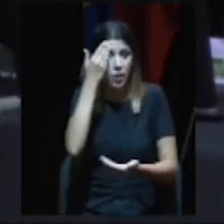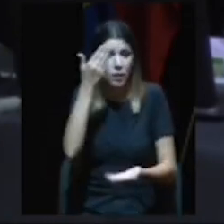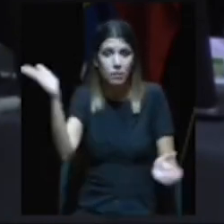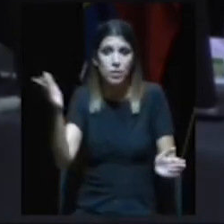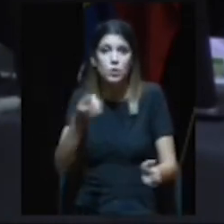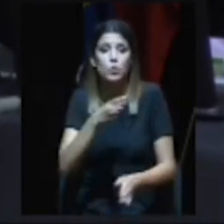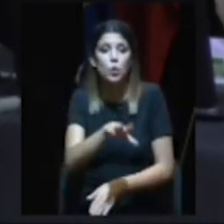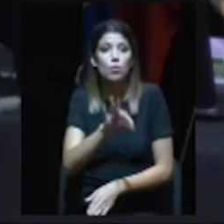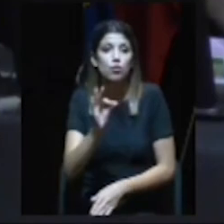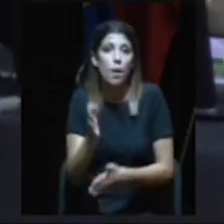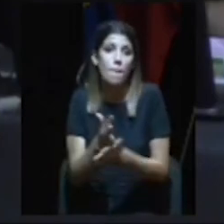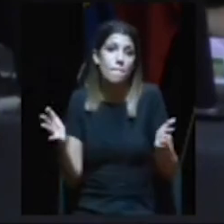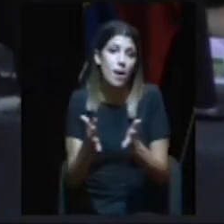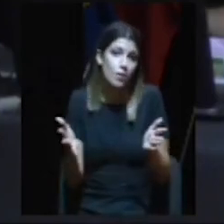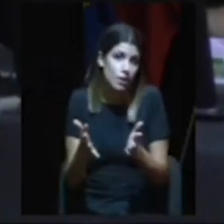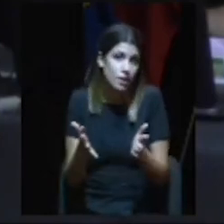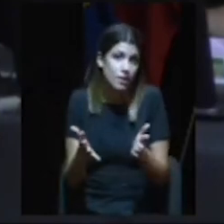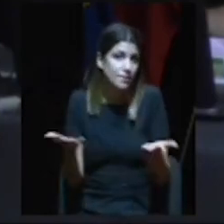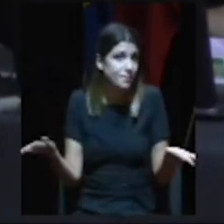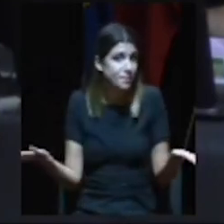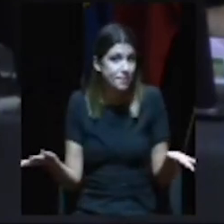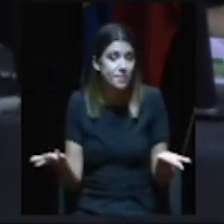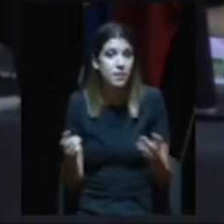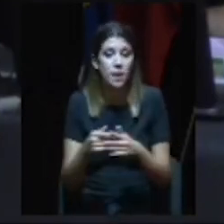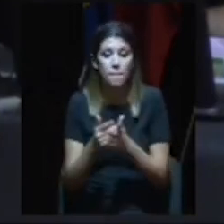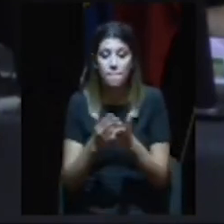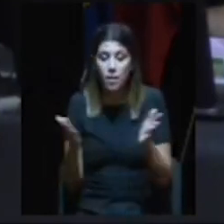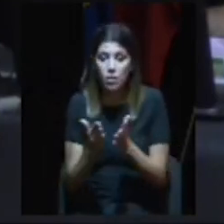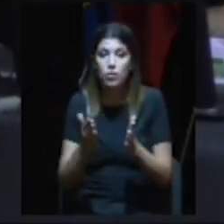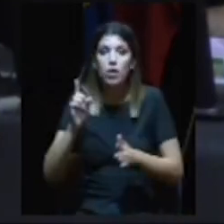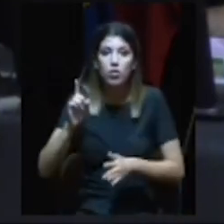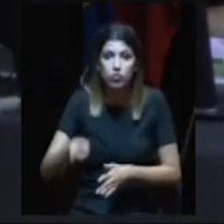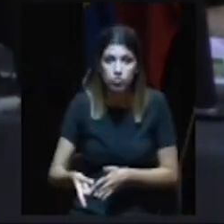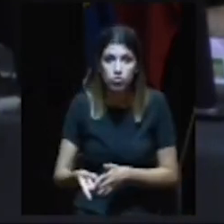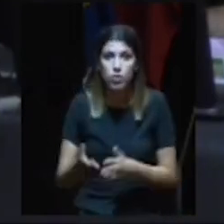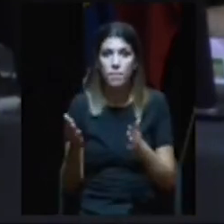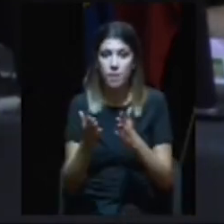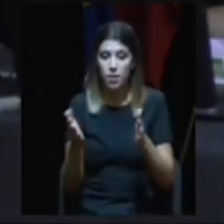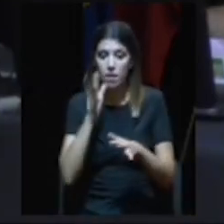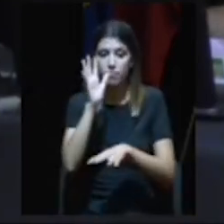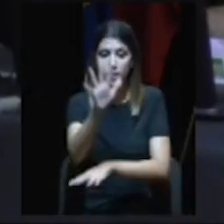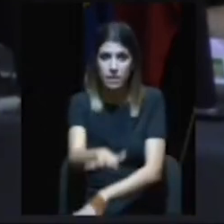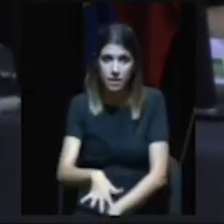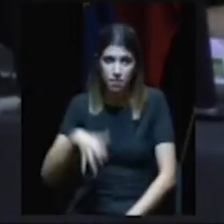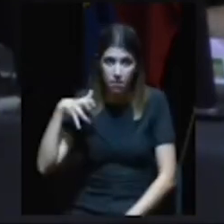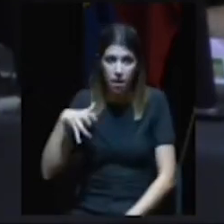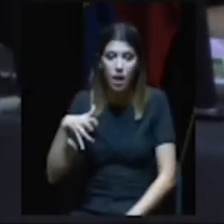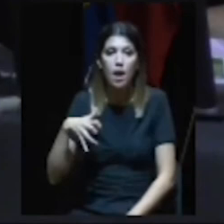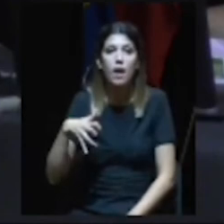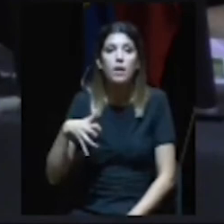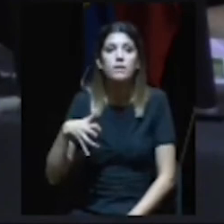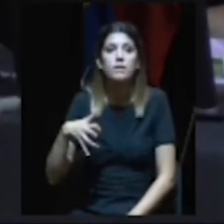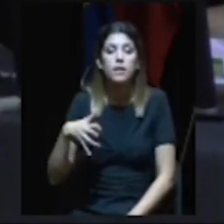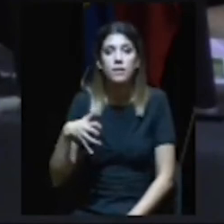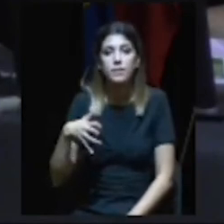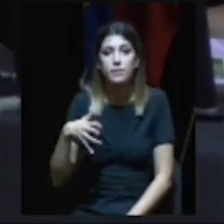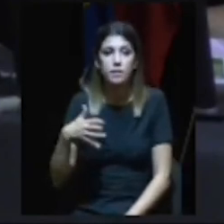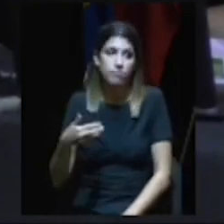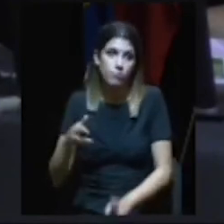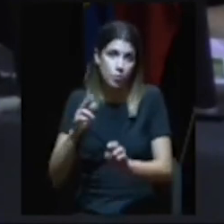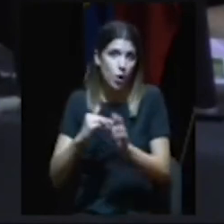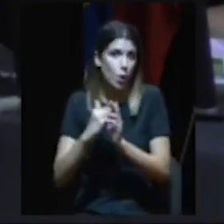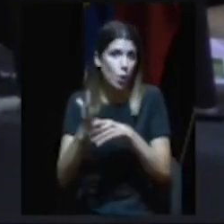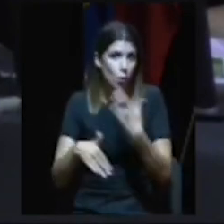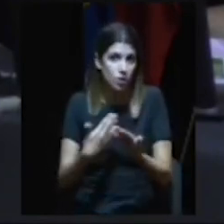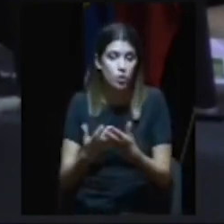escolhas fazem-se por maioria, e a verdade é que a maioria desta Assembleia está e espero que